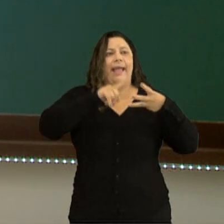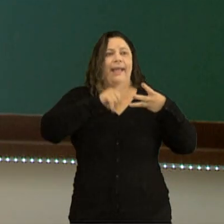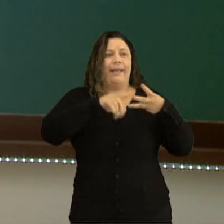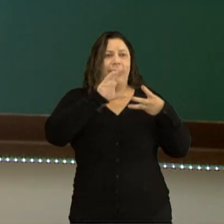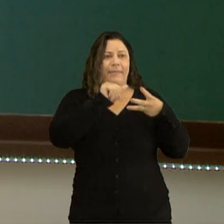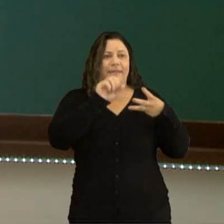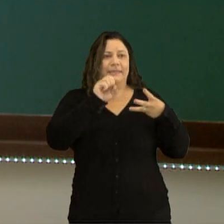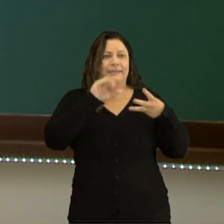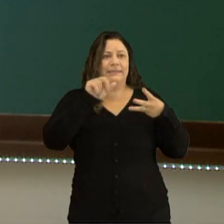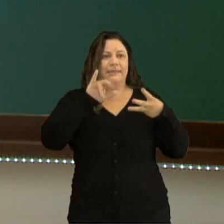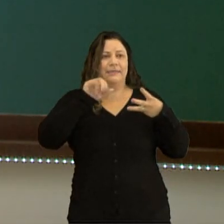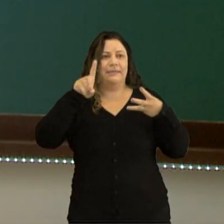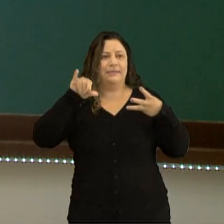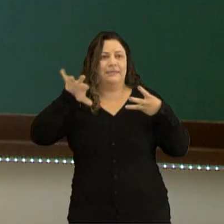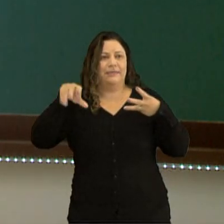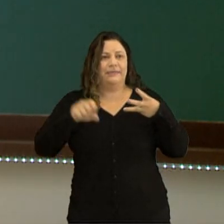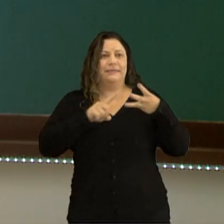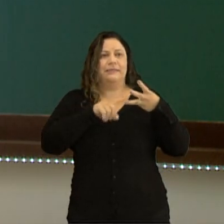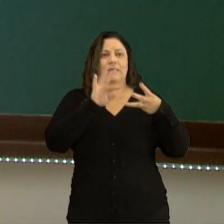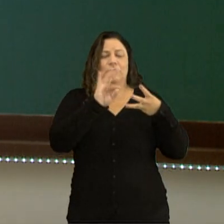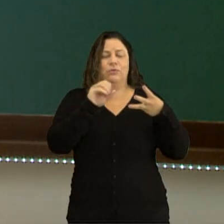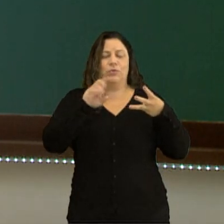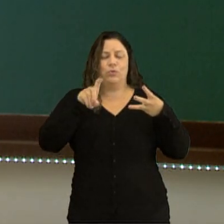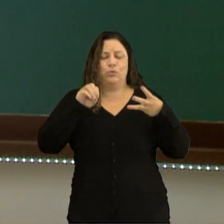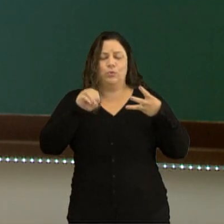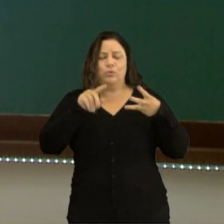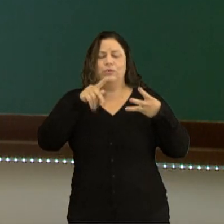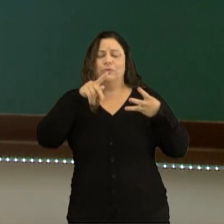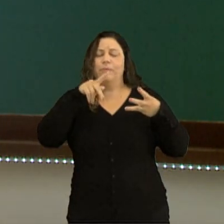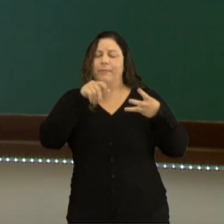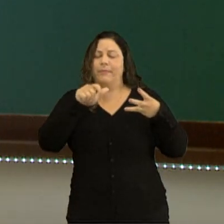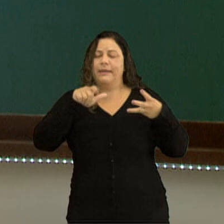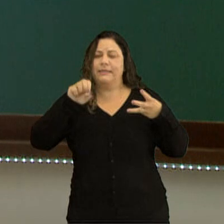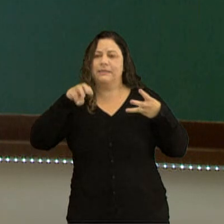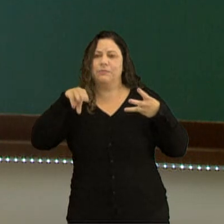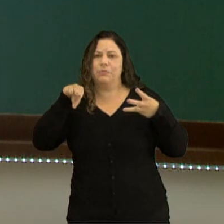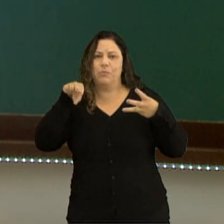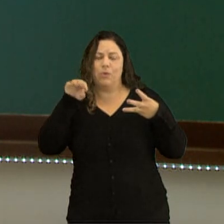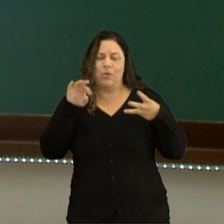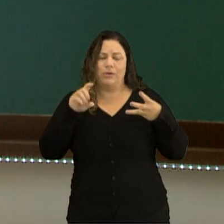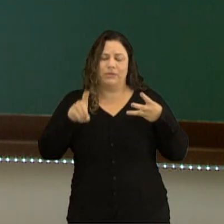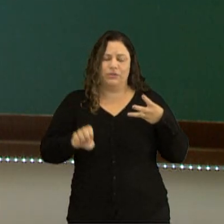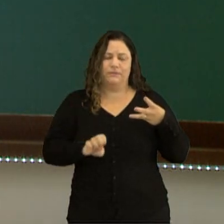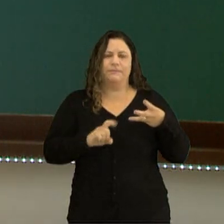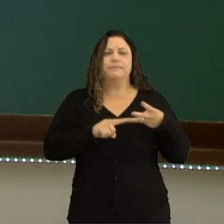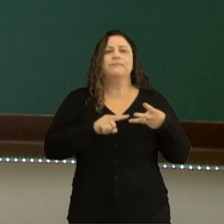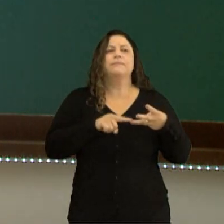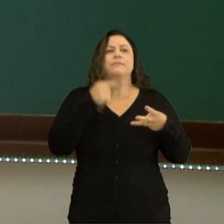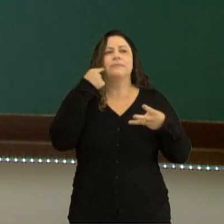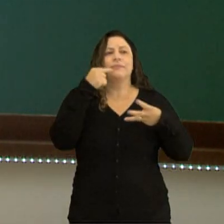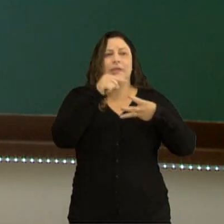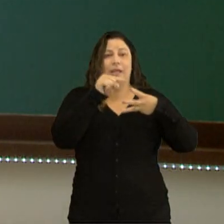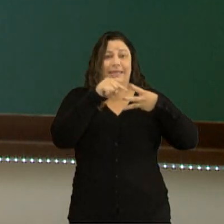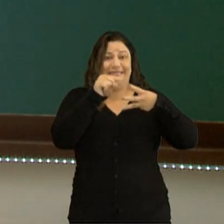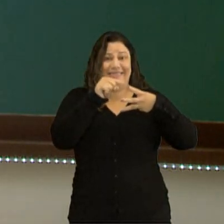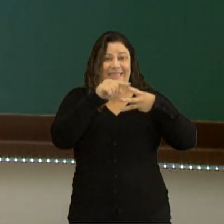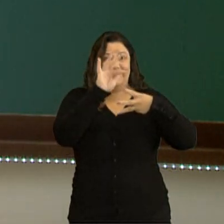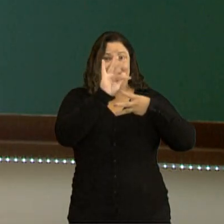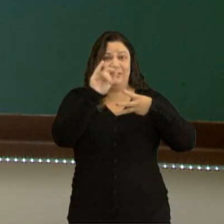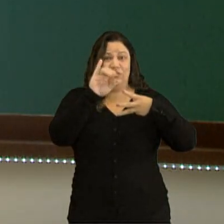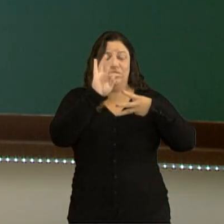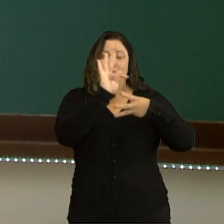a toxoplasmose. Vamos lá? A febre tifoide é uma doença